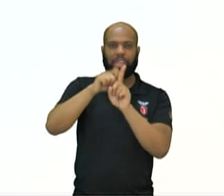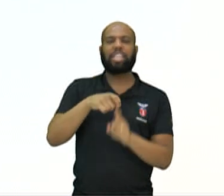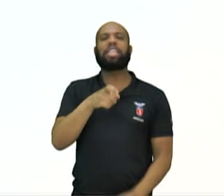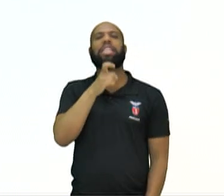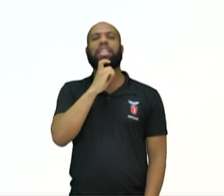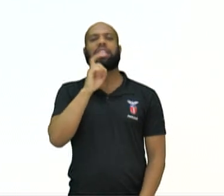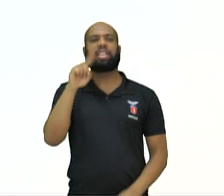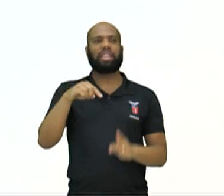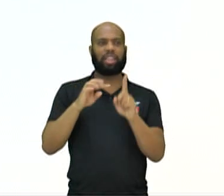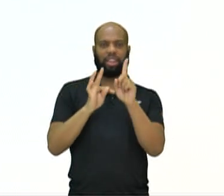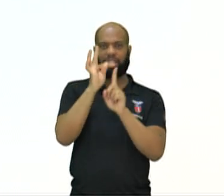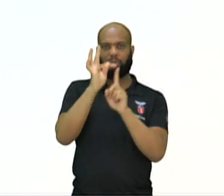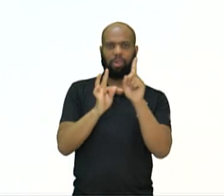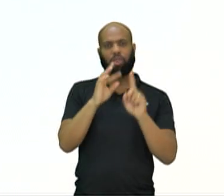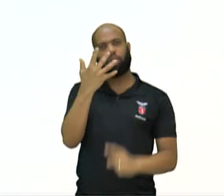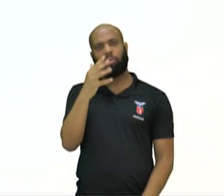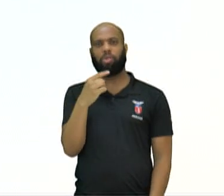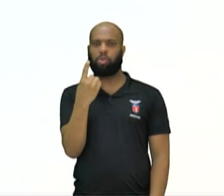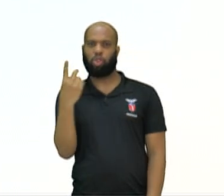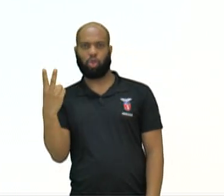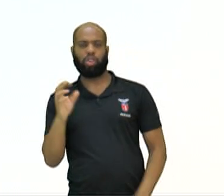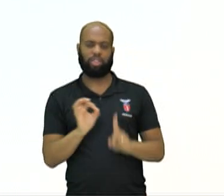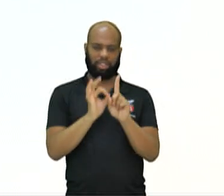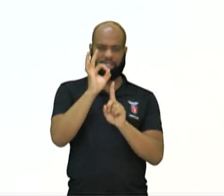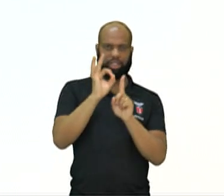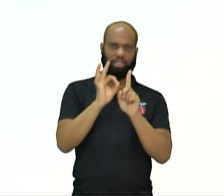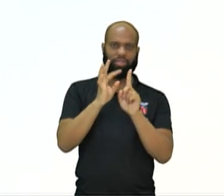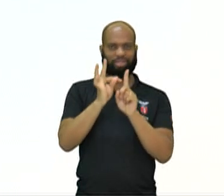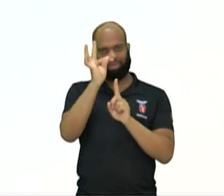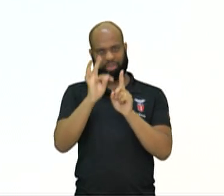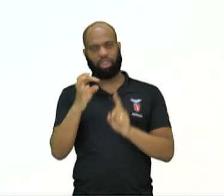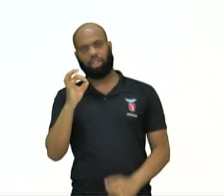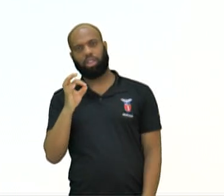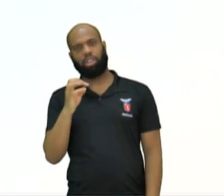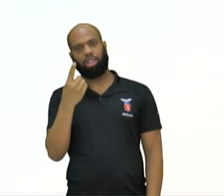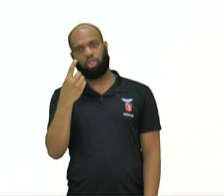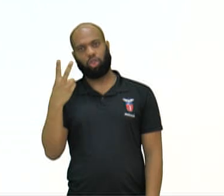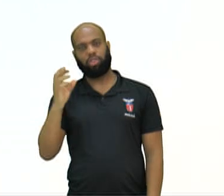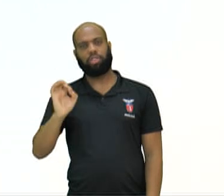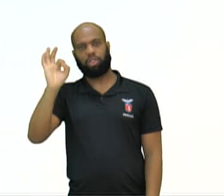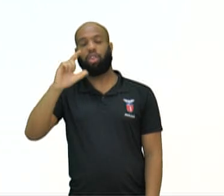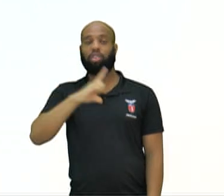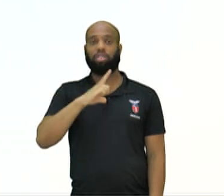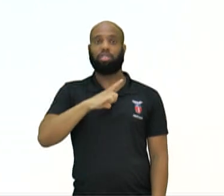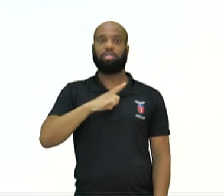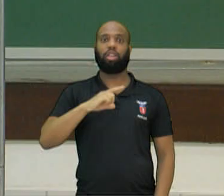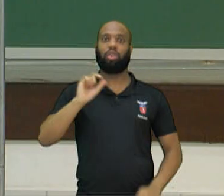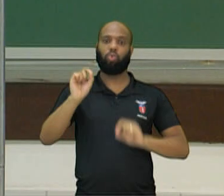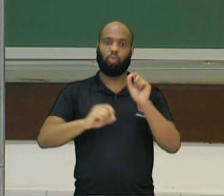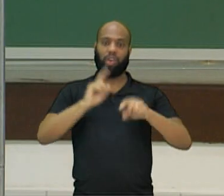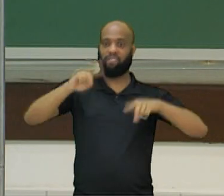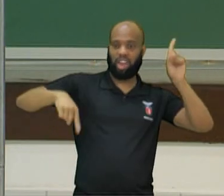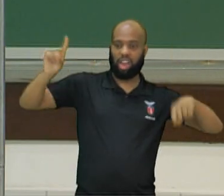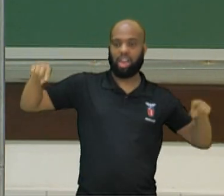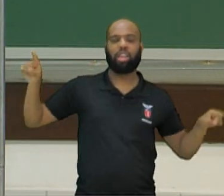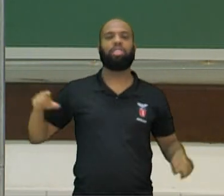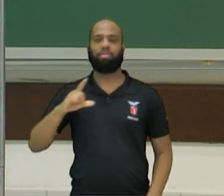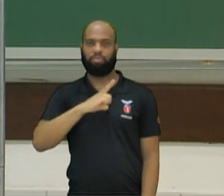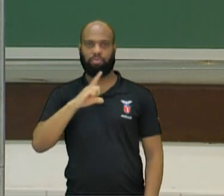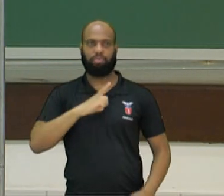a temperatura ficou na média de 12 graus aproximadamente. Então, existe uma grande amplitude